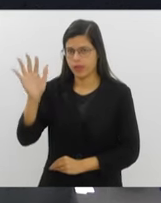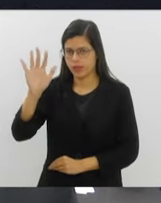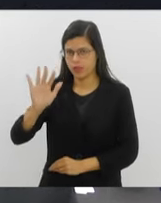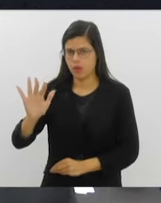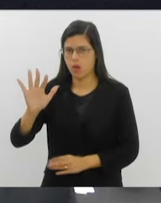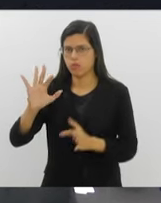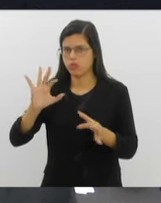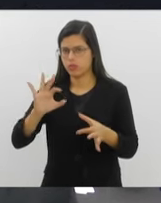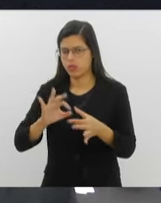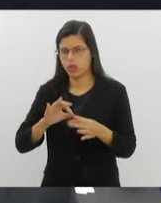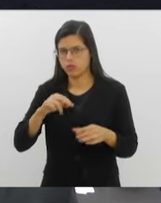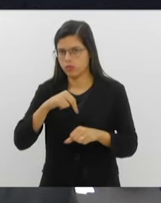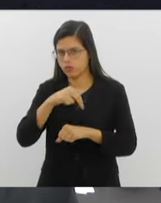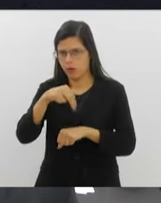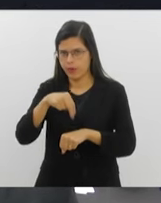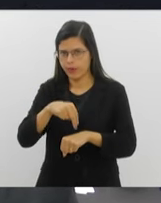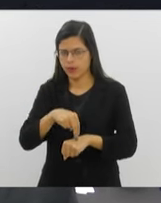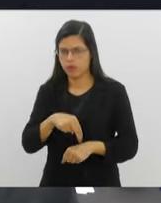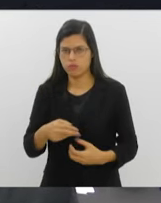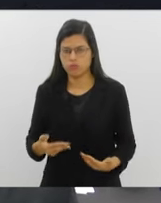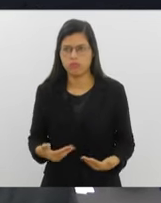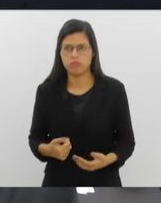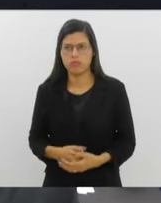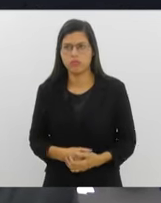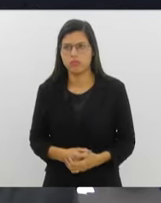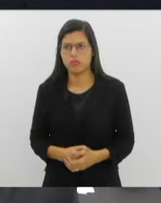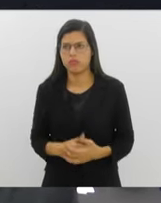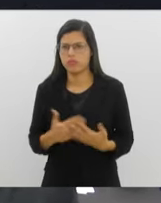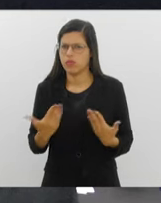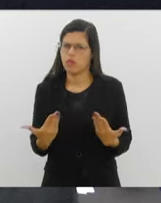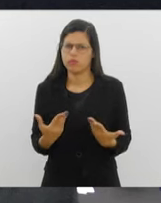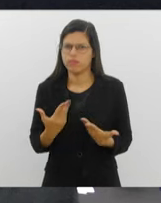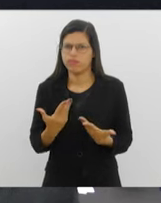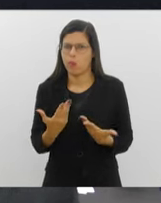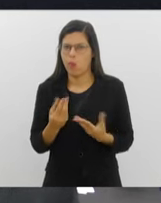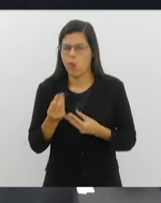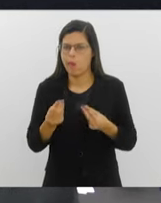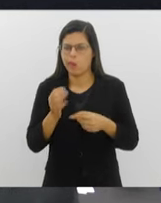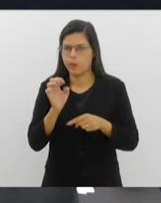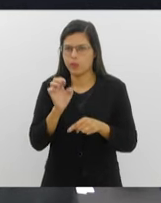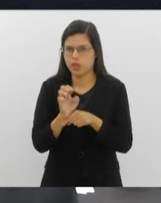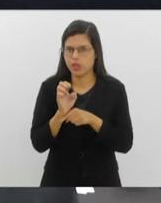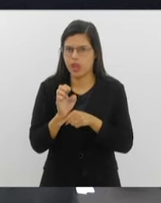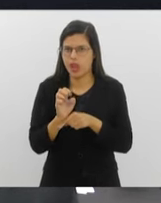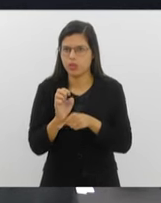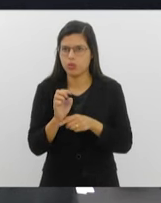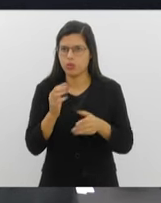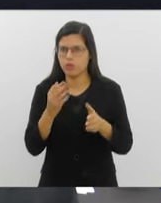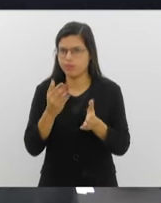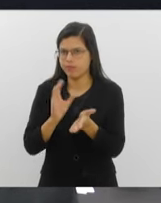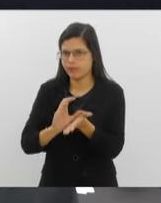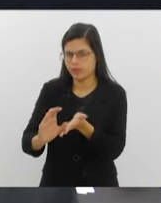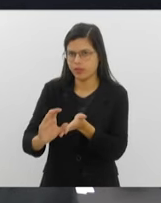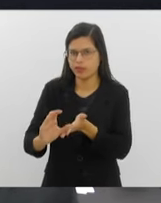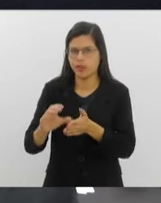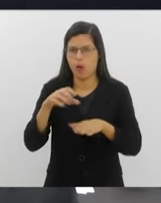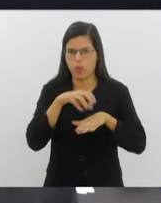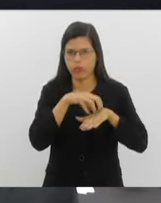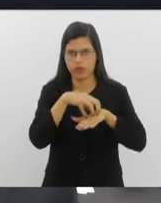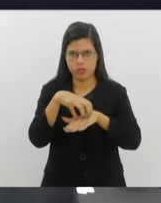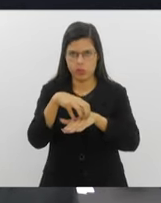União. Então, não faz muito sentido o Estado financiar o transporte das eleições.